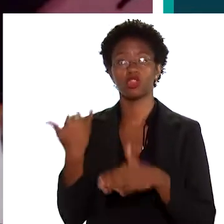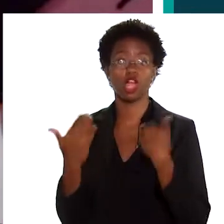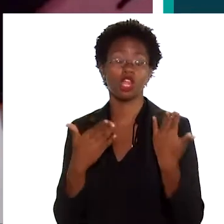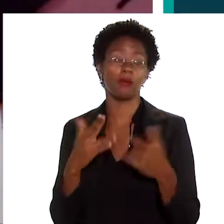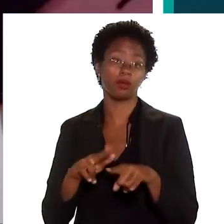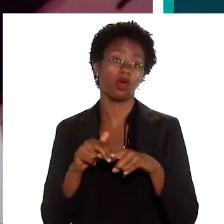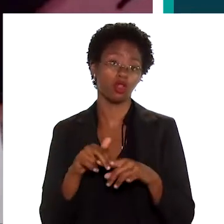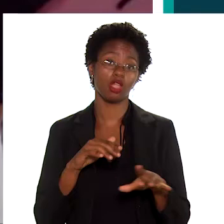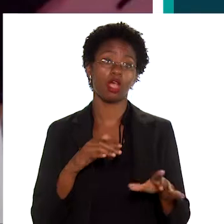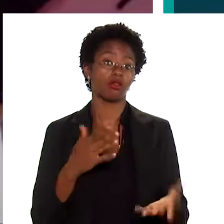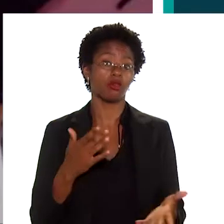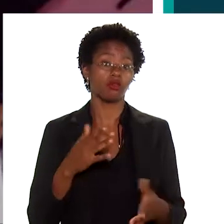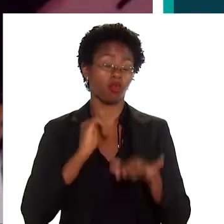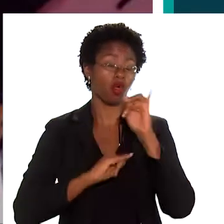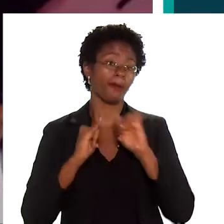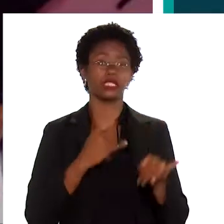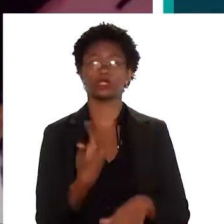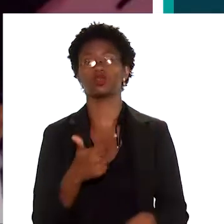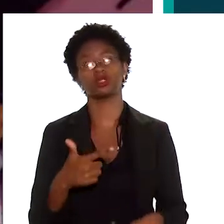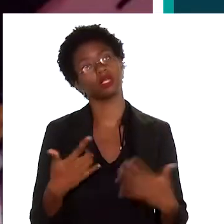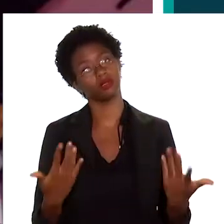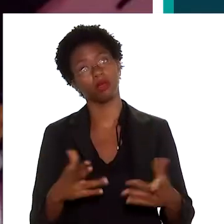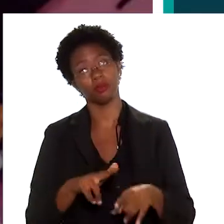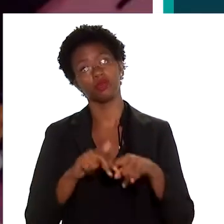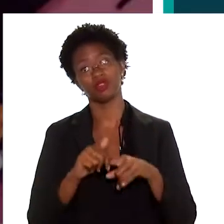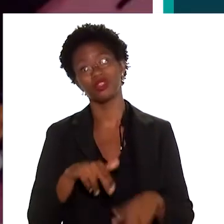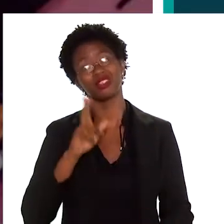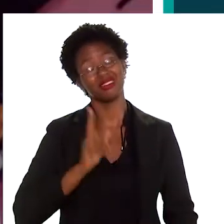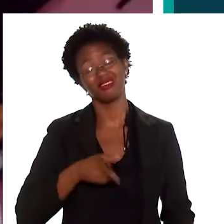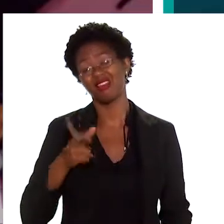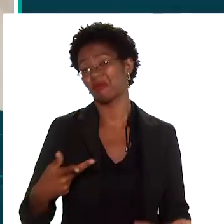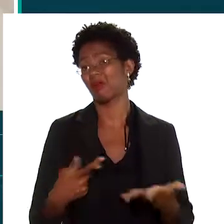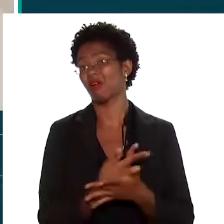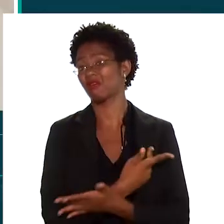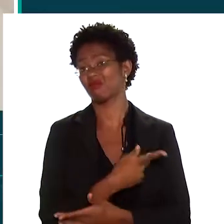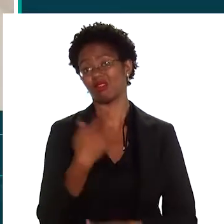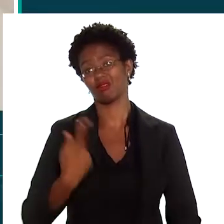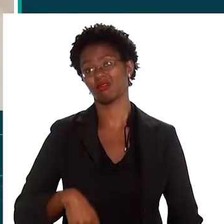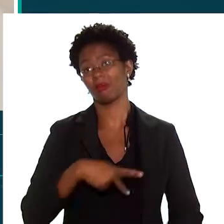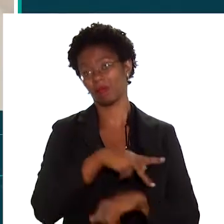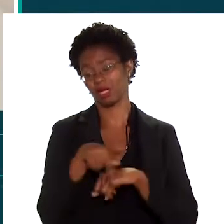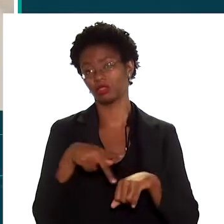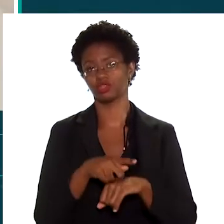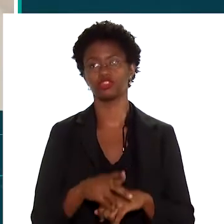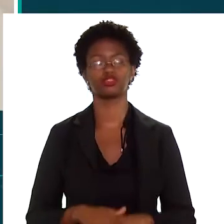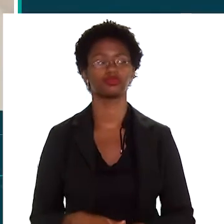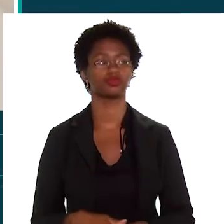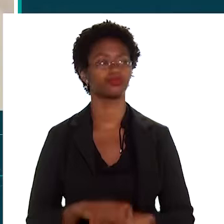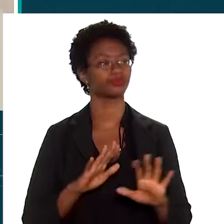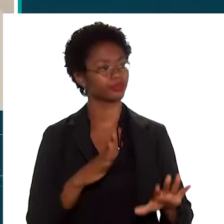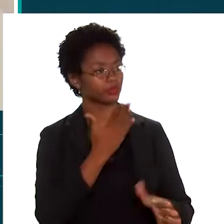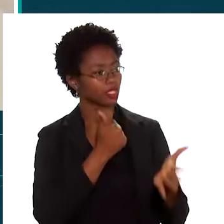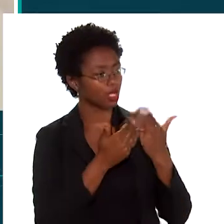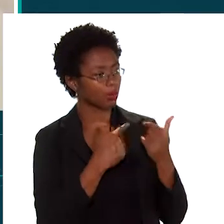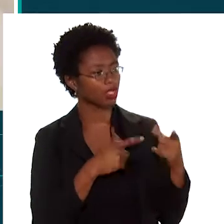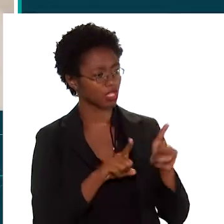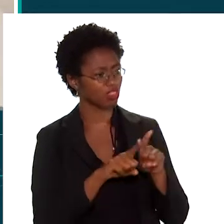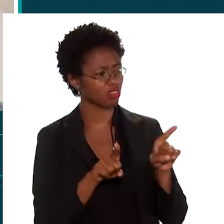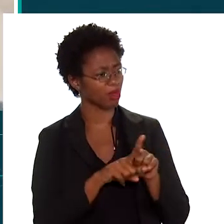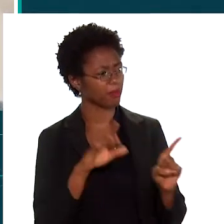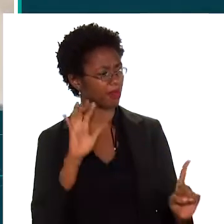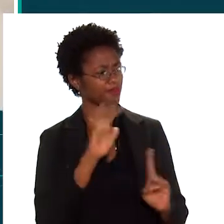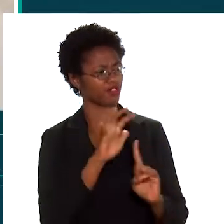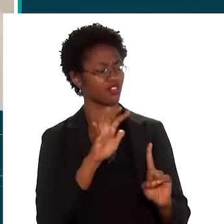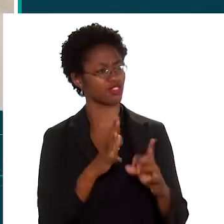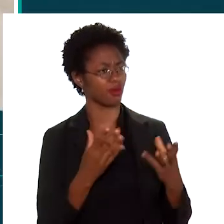ter atenção especializada. Essa é uma questão bastante importante no nosso país. A questão da alimentação também influi muito